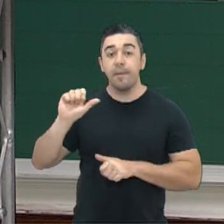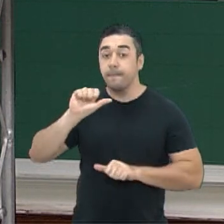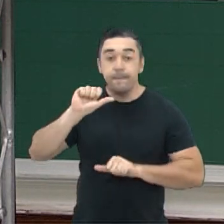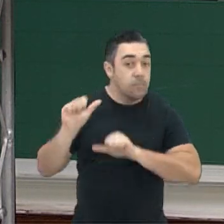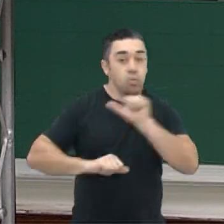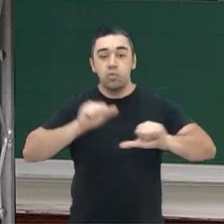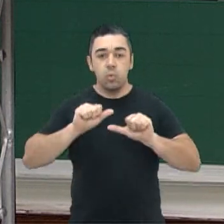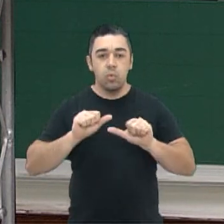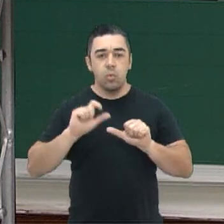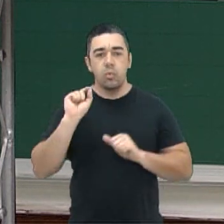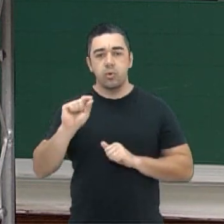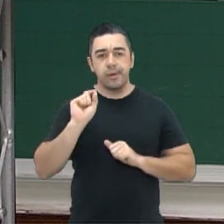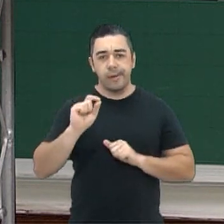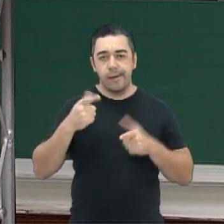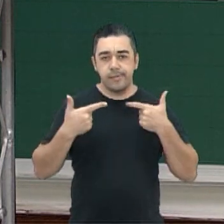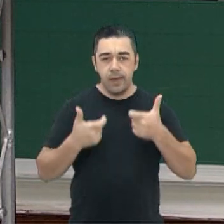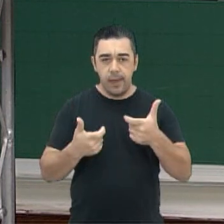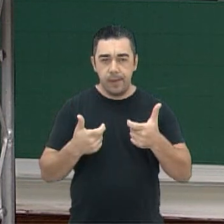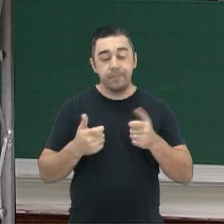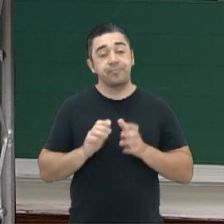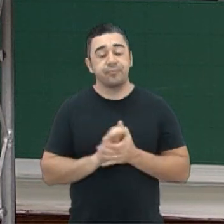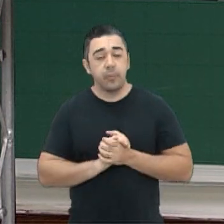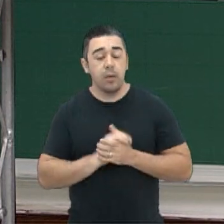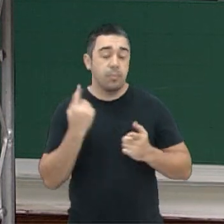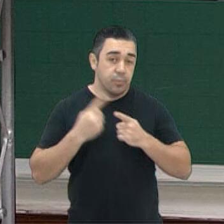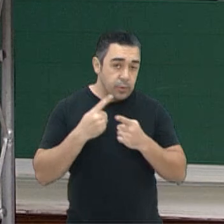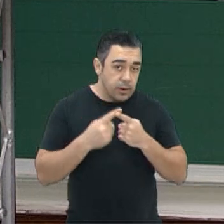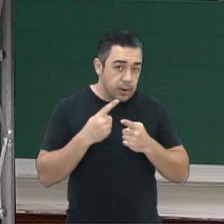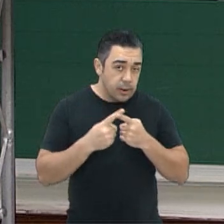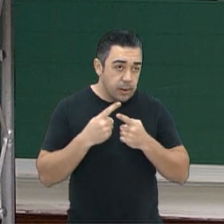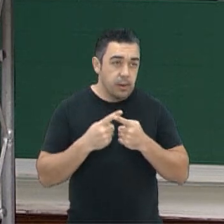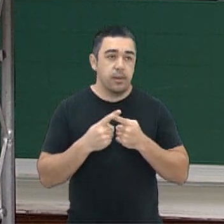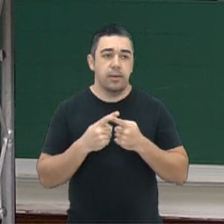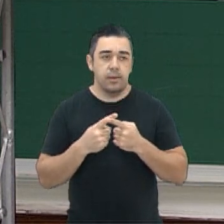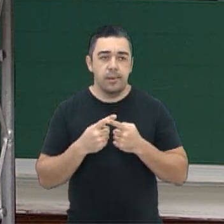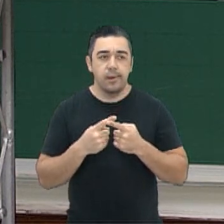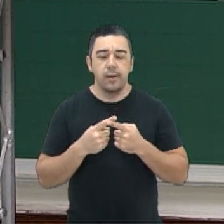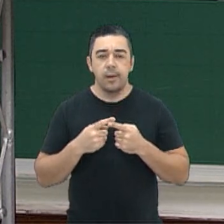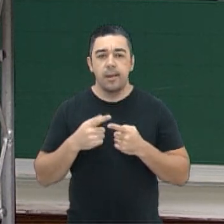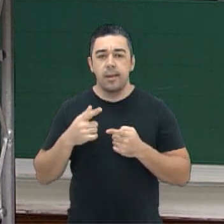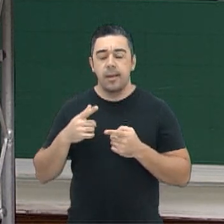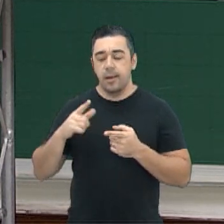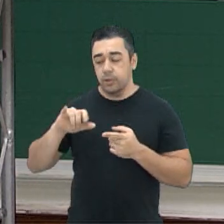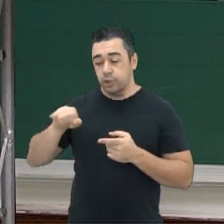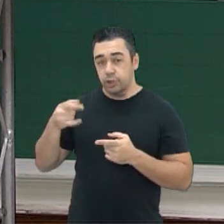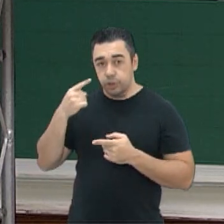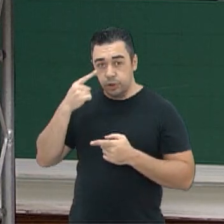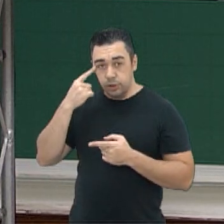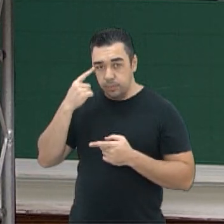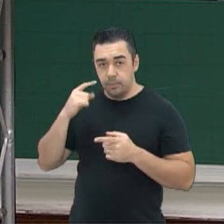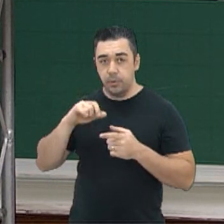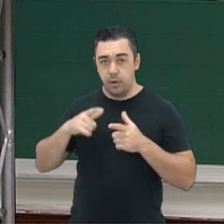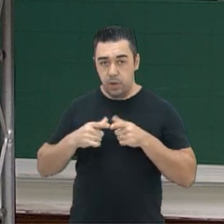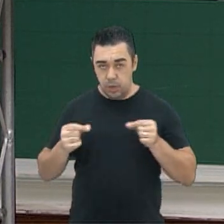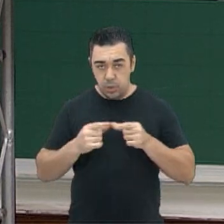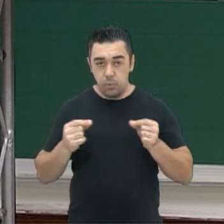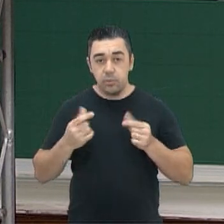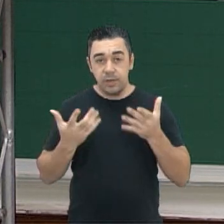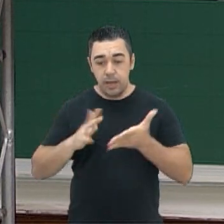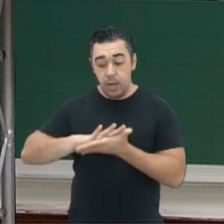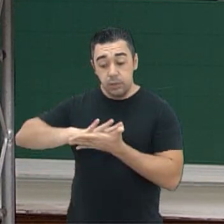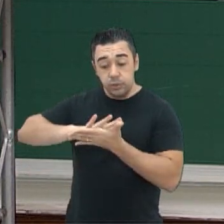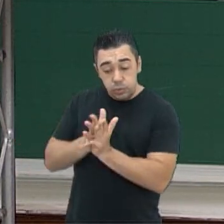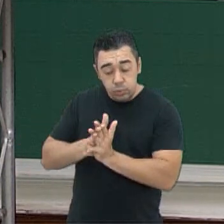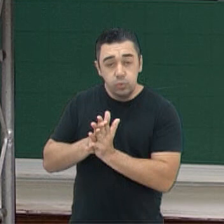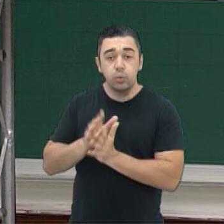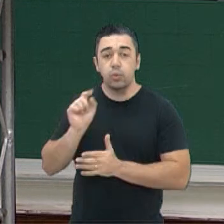Podemos colocar que os objetivos pretendia destruir unidades importantes da frota americana